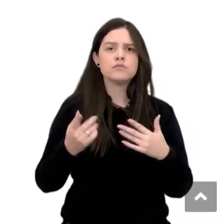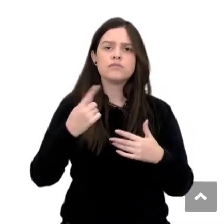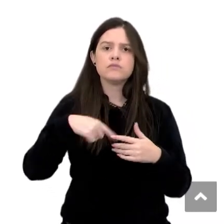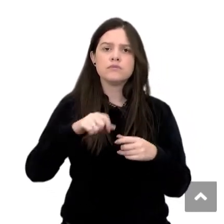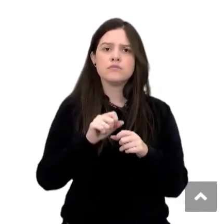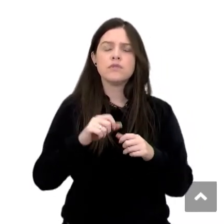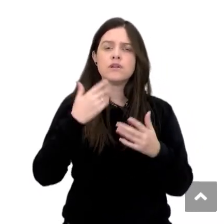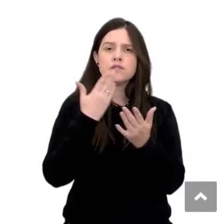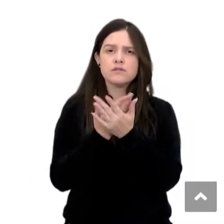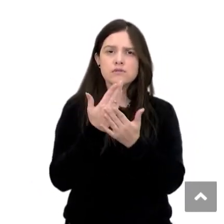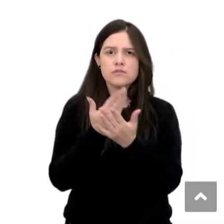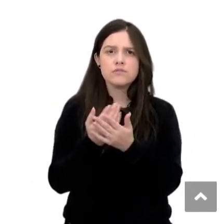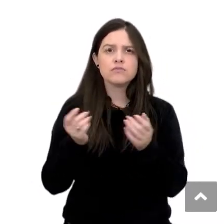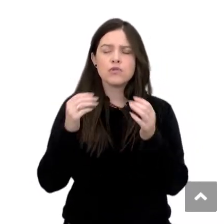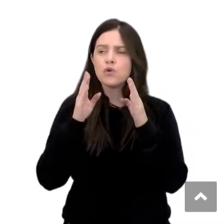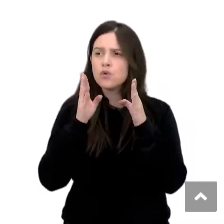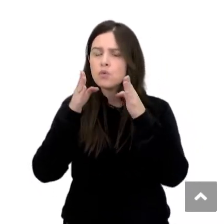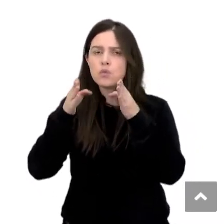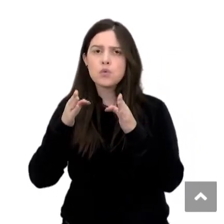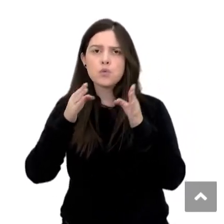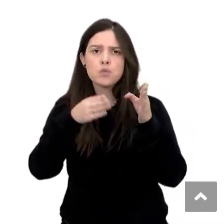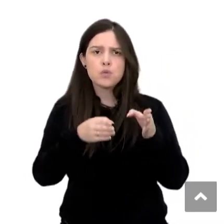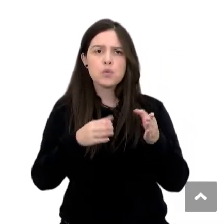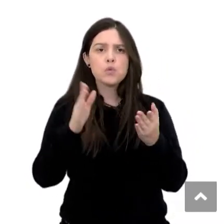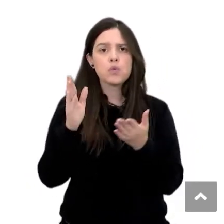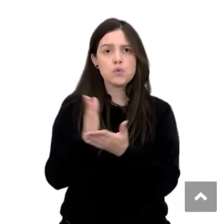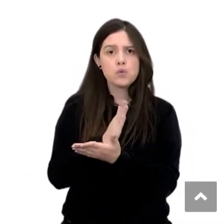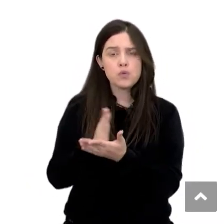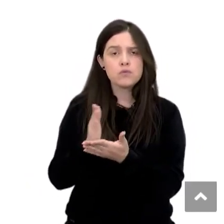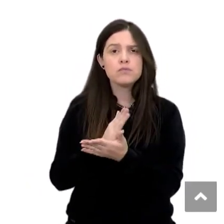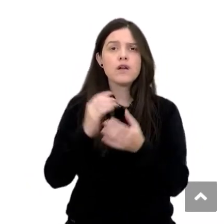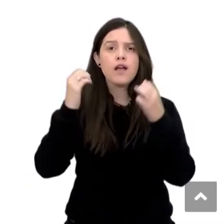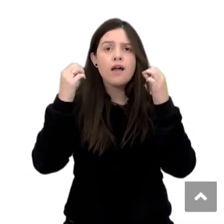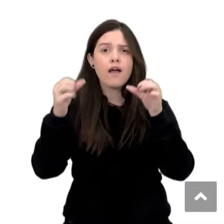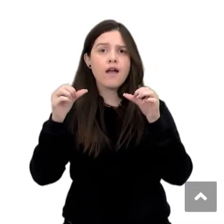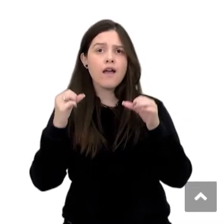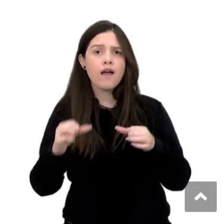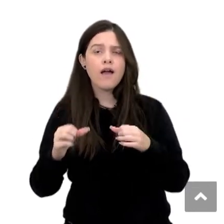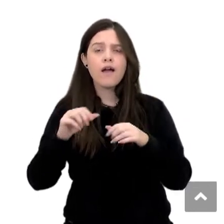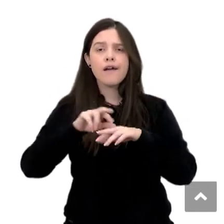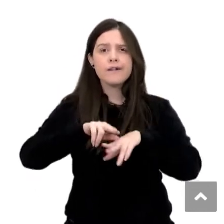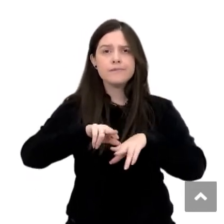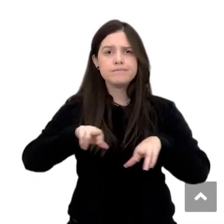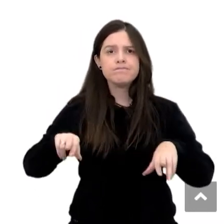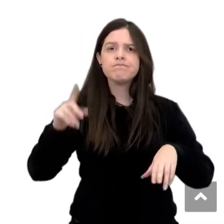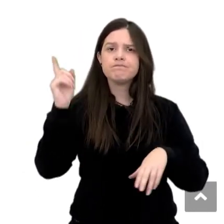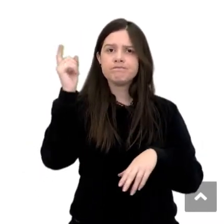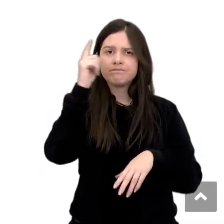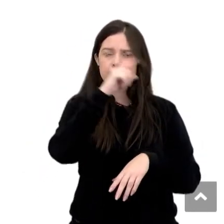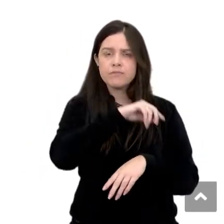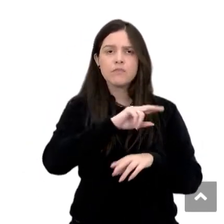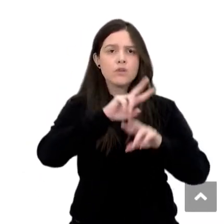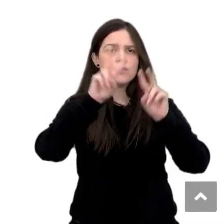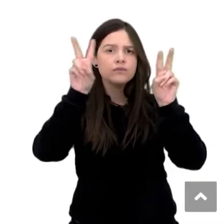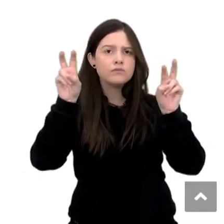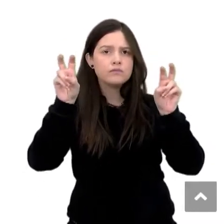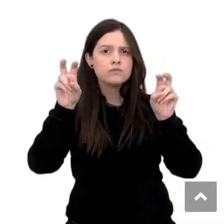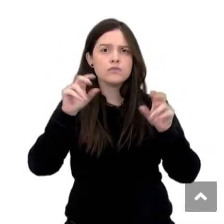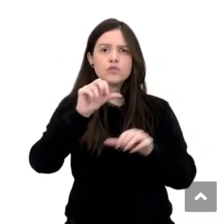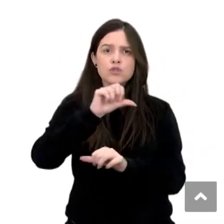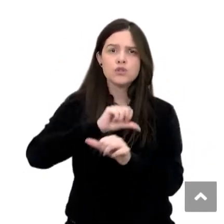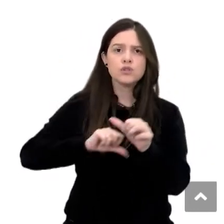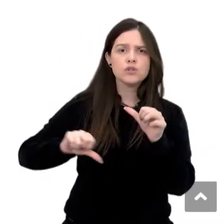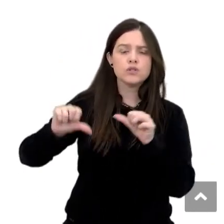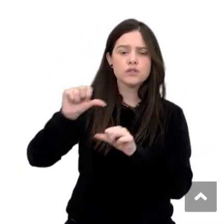Escola de São Carlos, de Engenharia de São Carlos, da USP, que avaliou o uso de fundações de edifícios como meio para troca